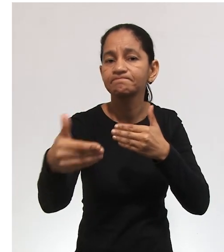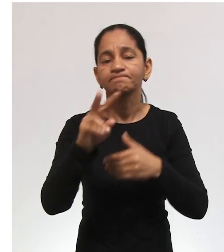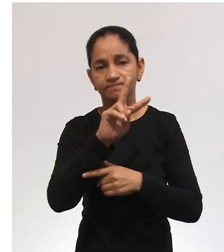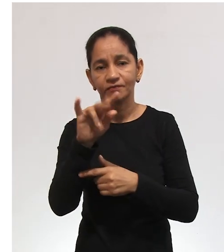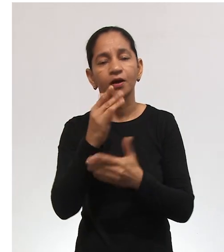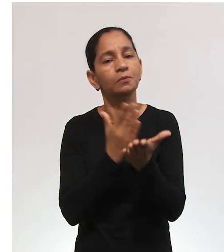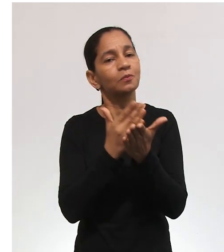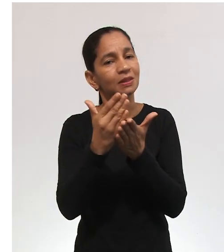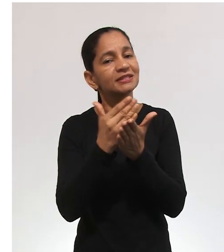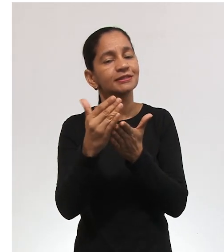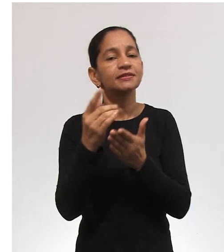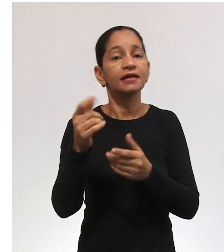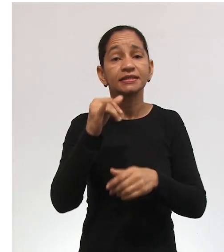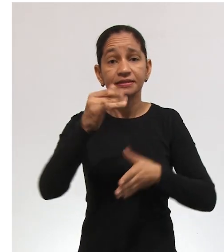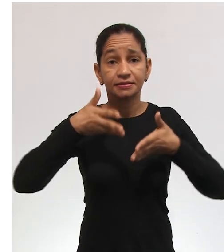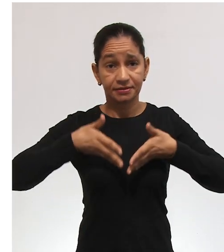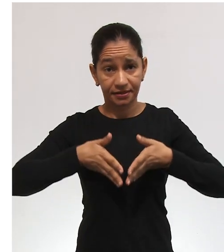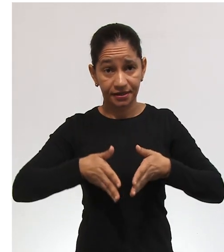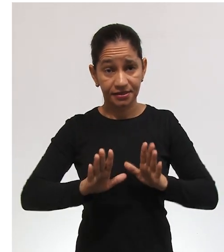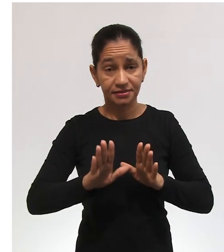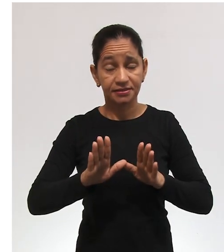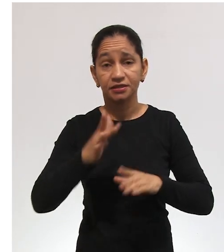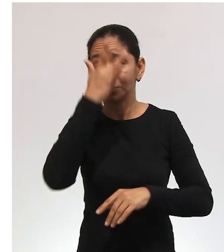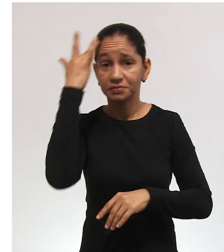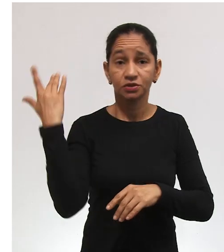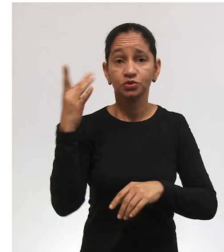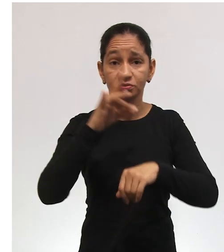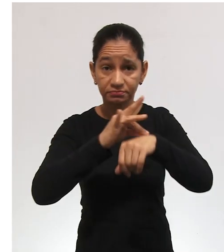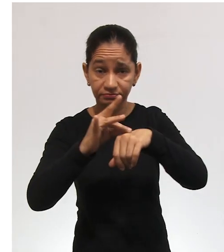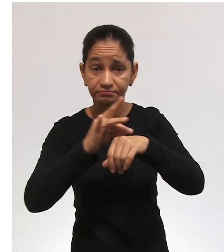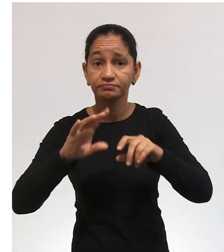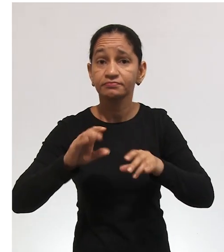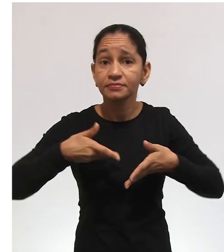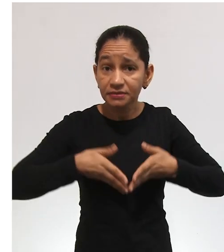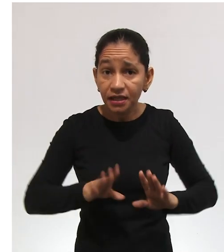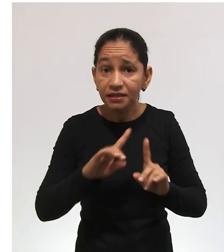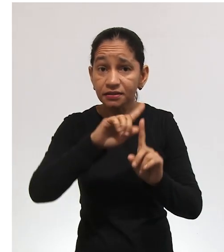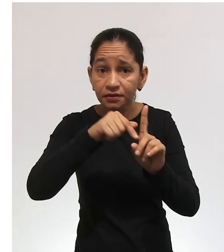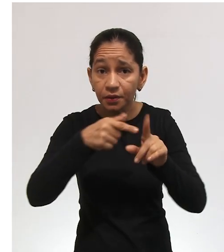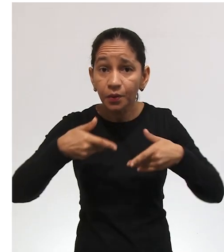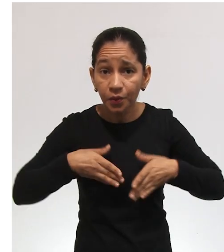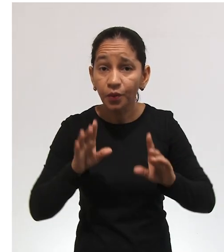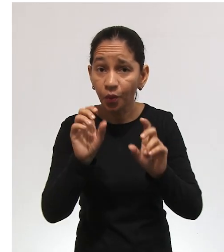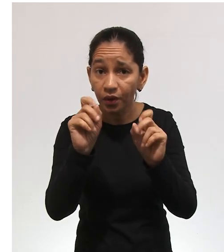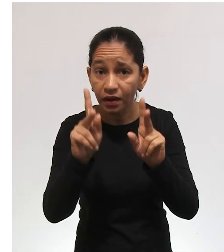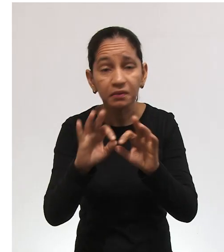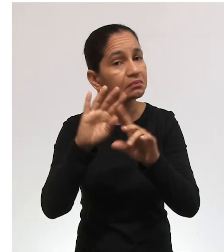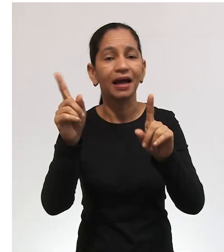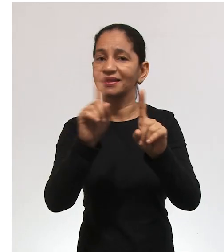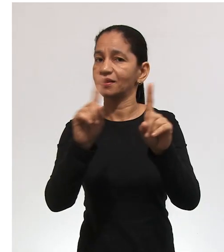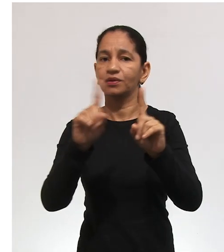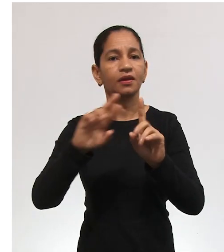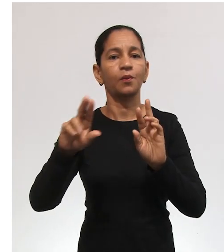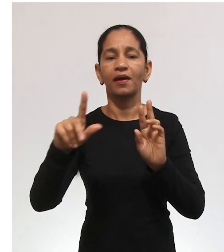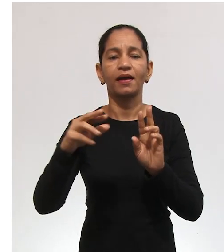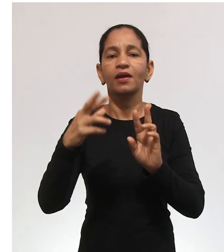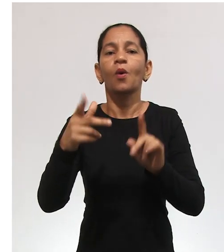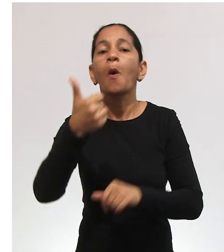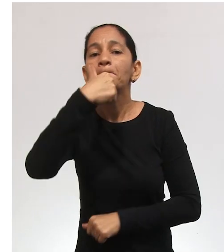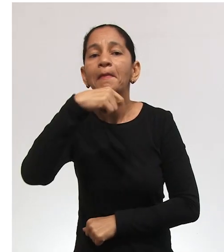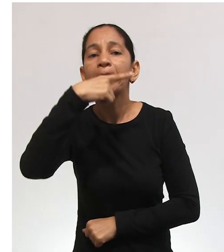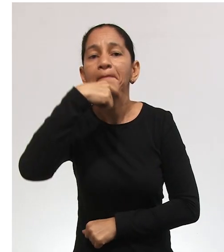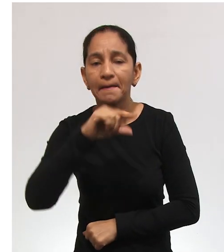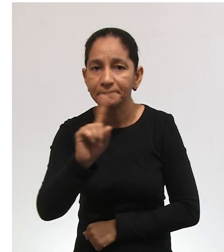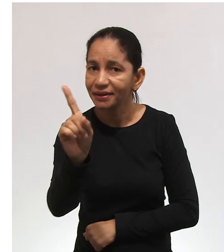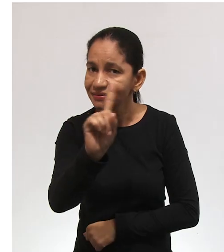então, que aqueles que nascessem de escravos não seriam mais considerados escravos do mesmo jeito.